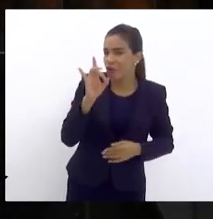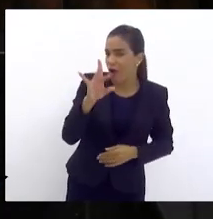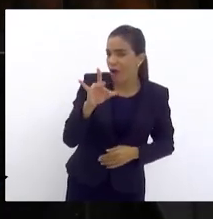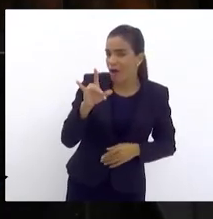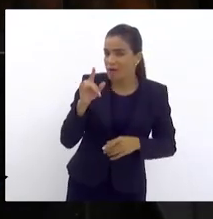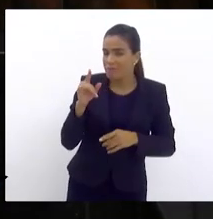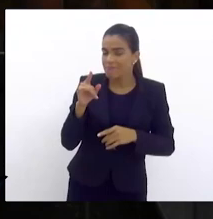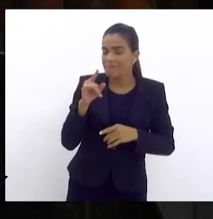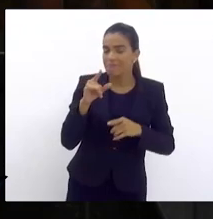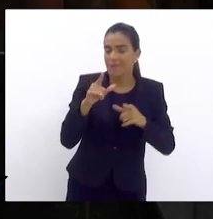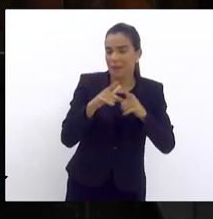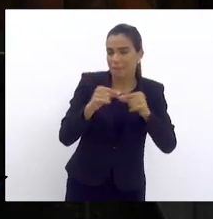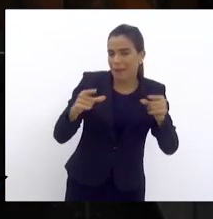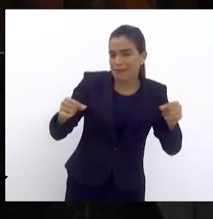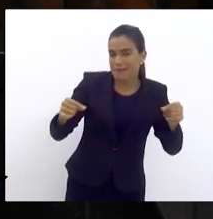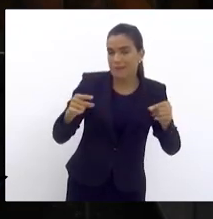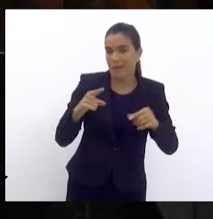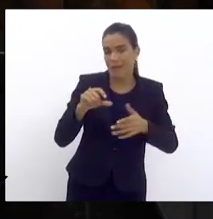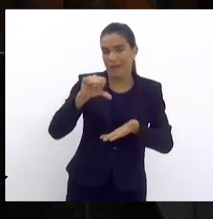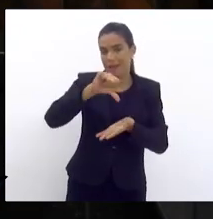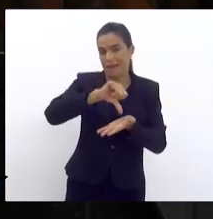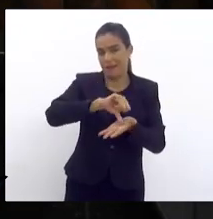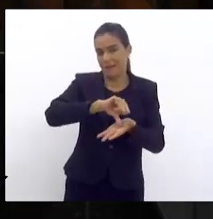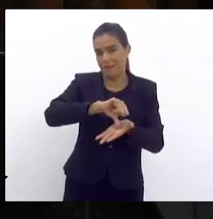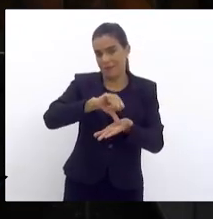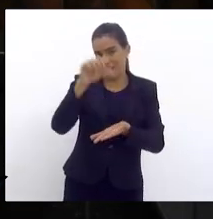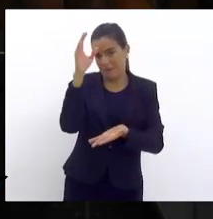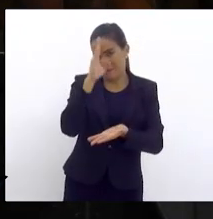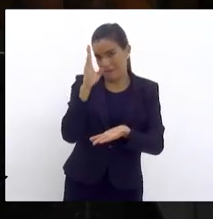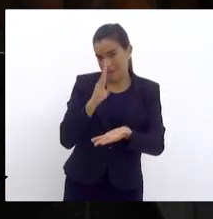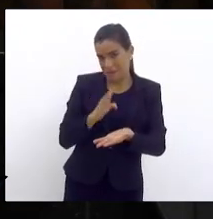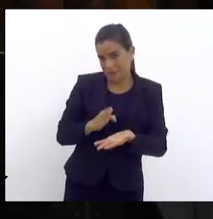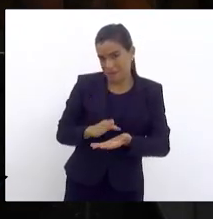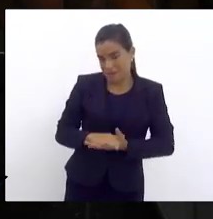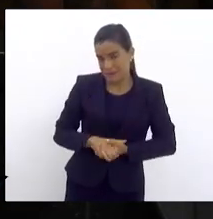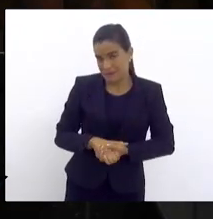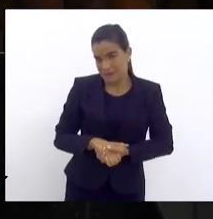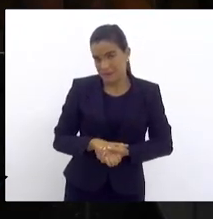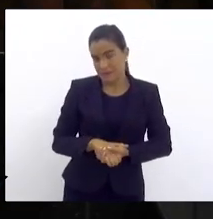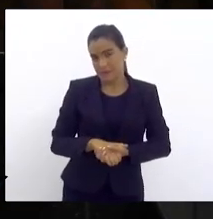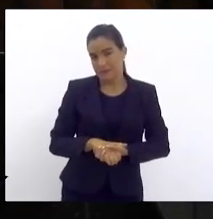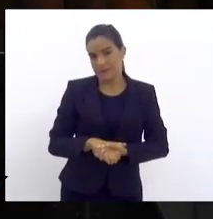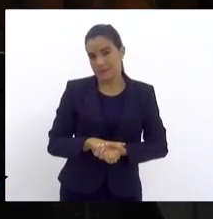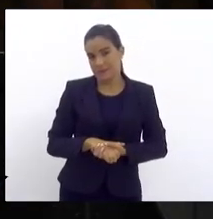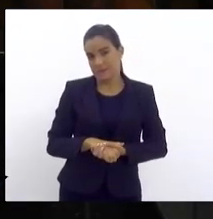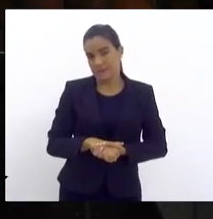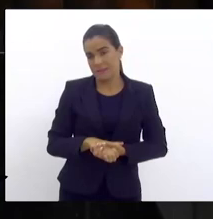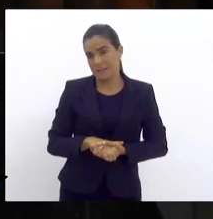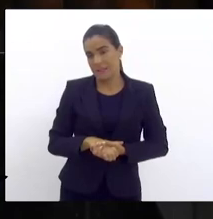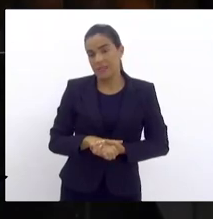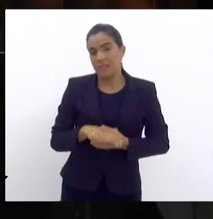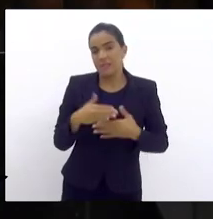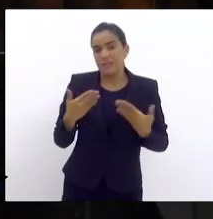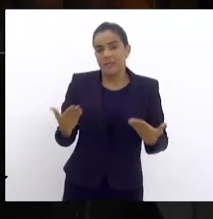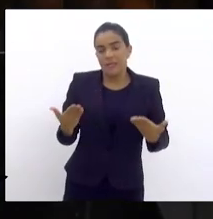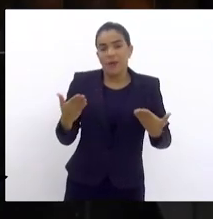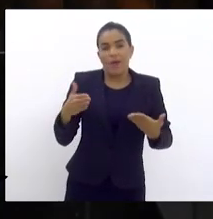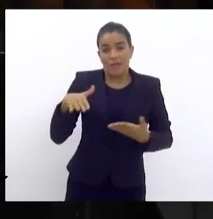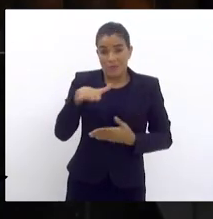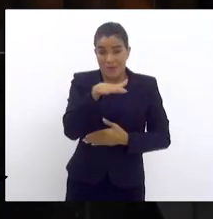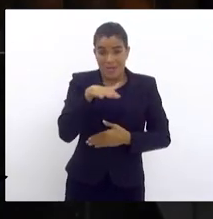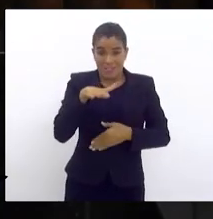Brasília porque é a capital do nosso Estado do nosso país Então essa é uma questão